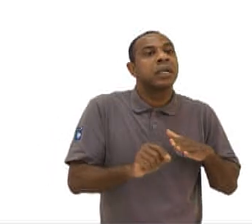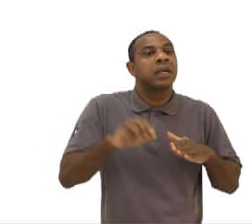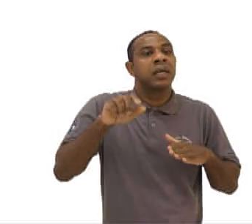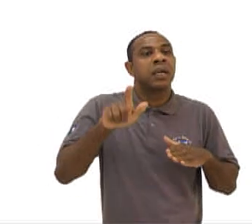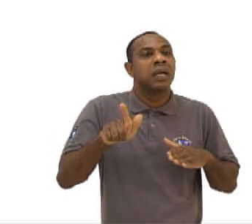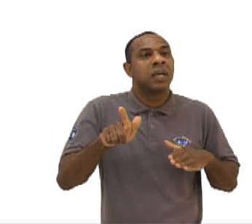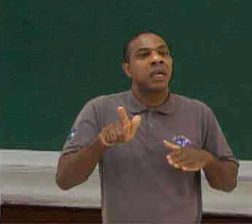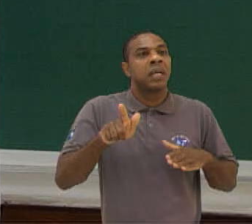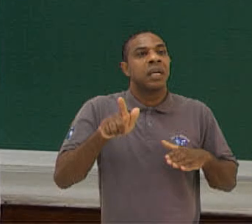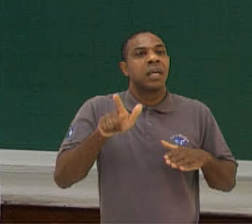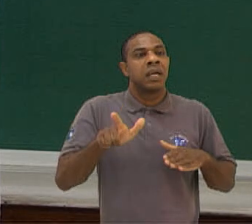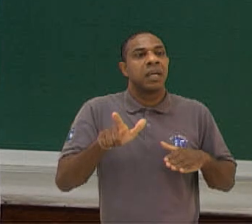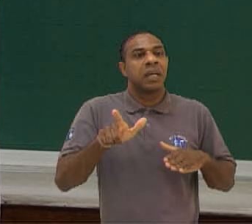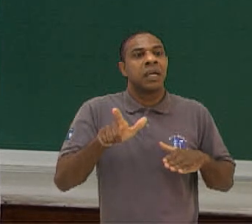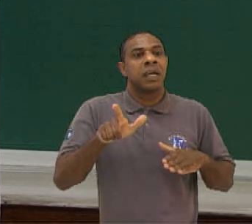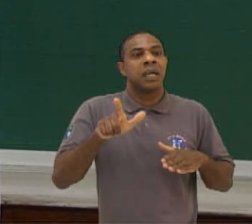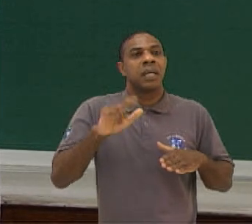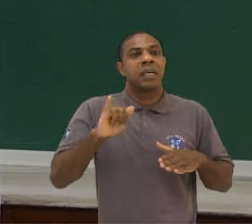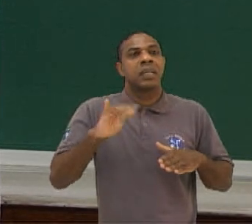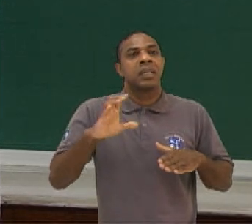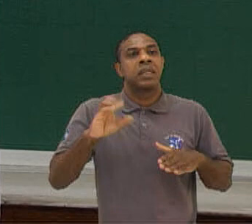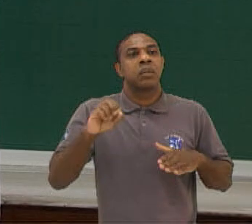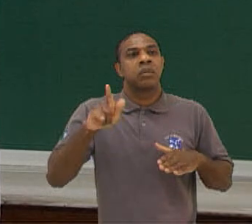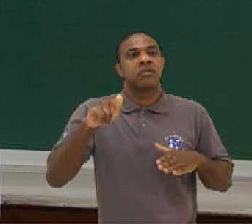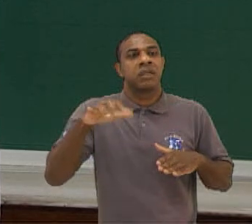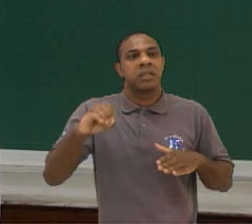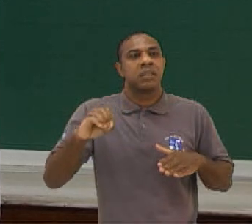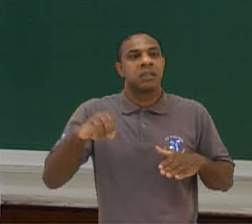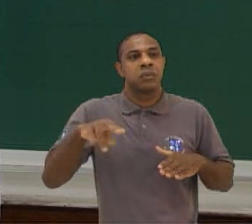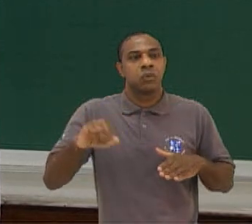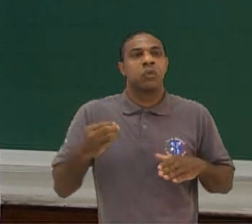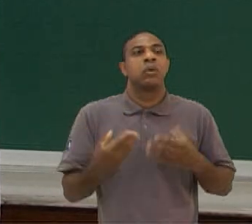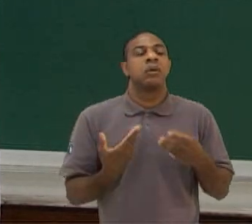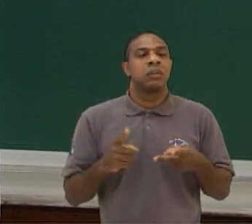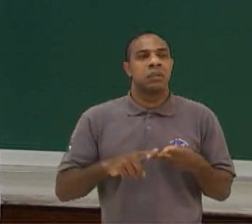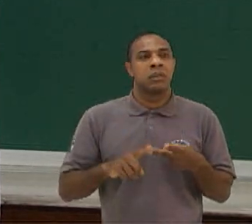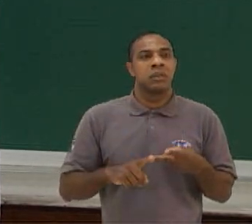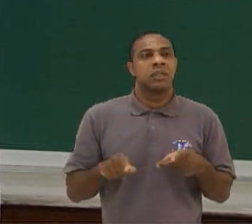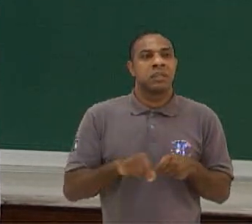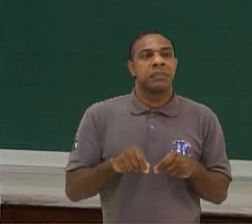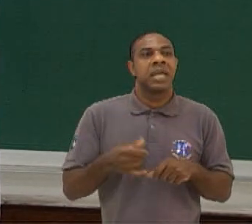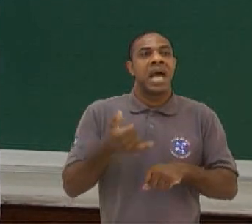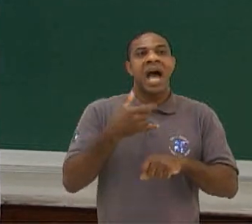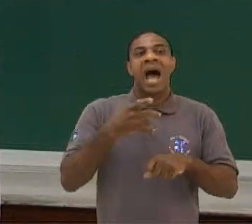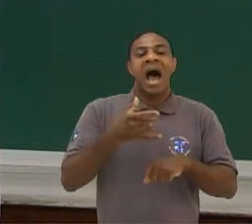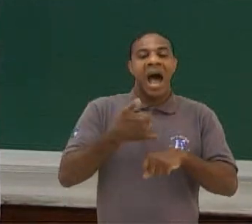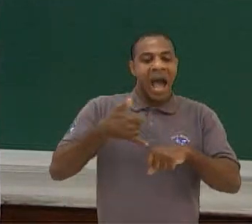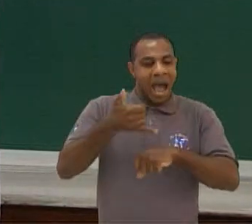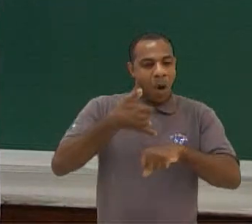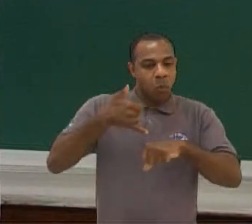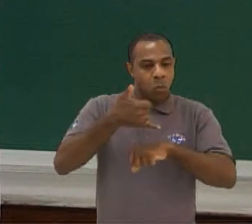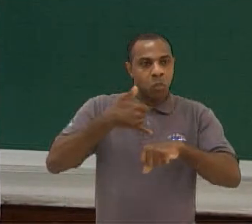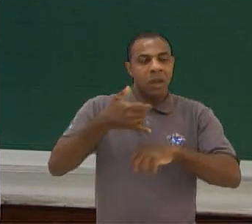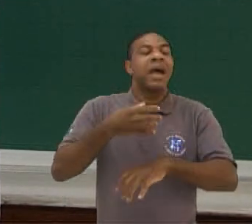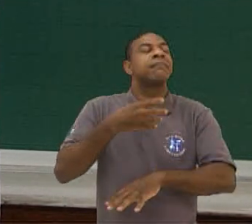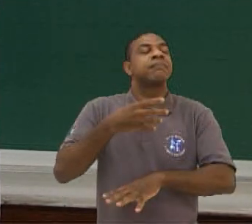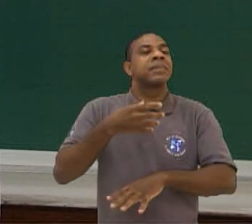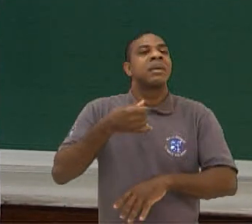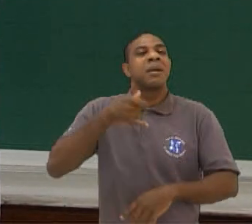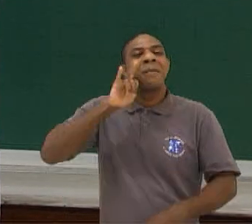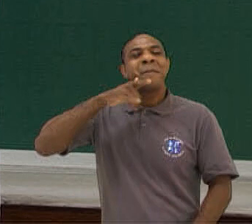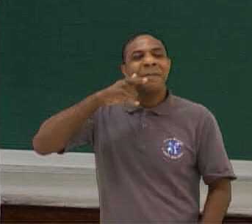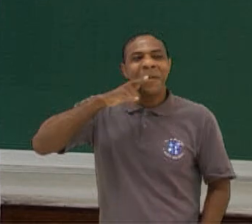presente nos animais, tá? Glicogênio, vai degradar o álcool, por isso que pessoas que ingerem uma grande quantidade de